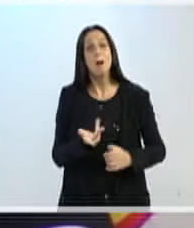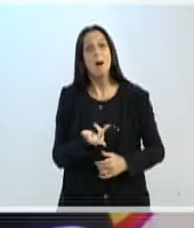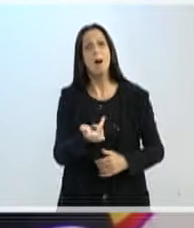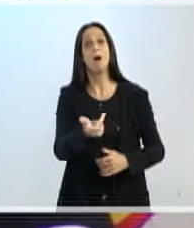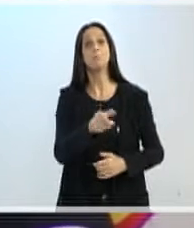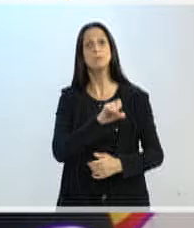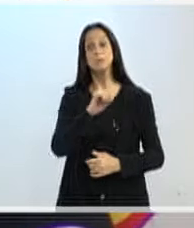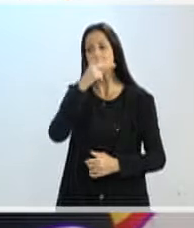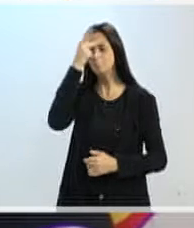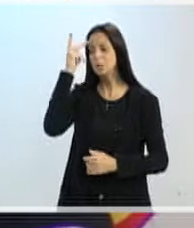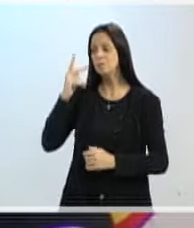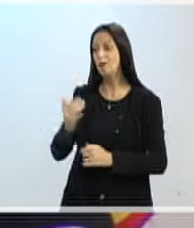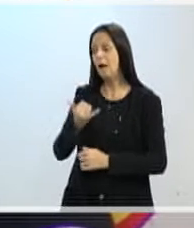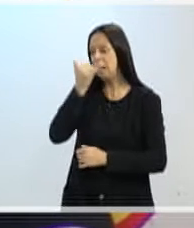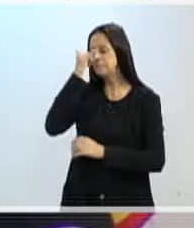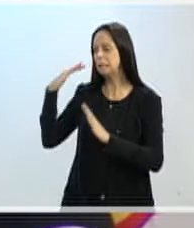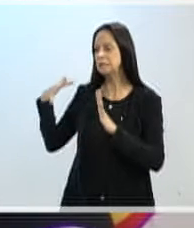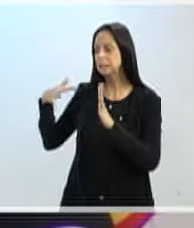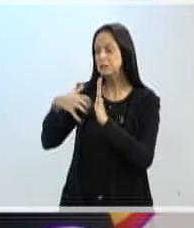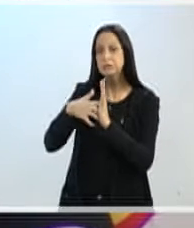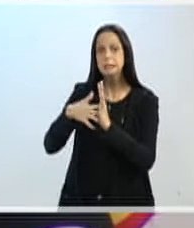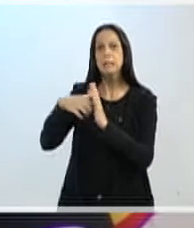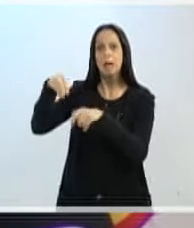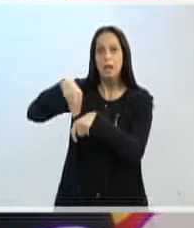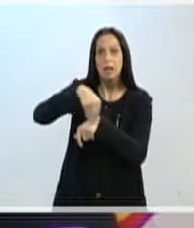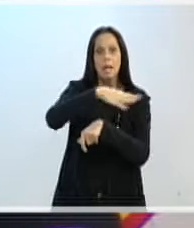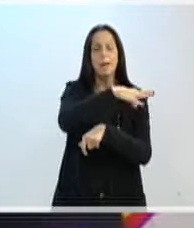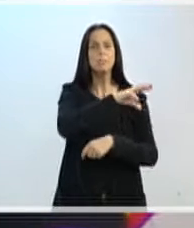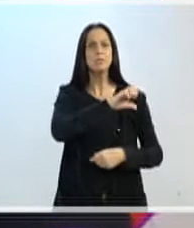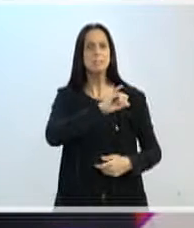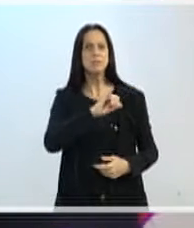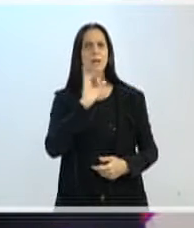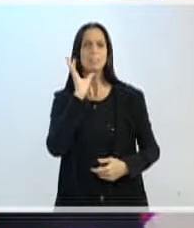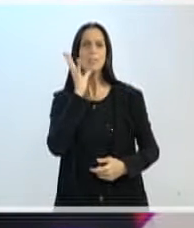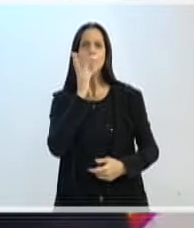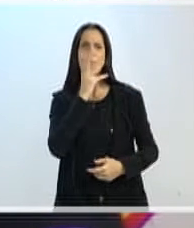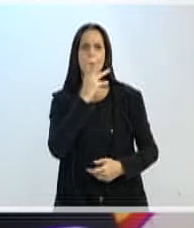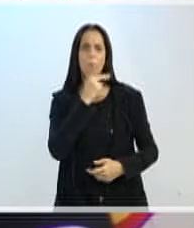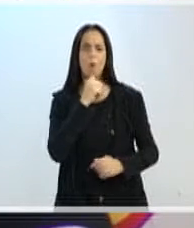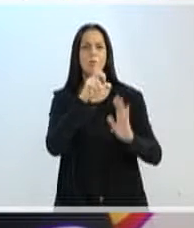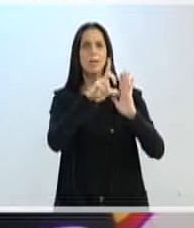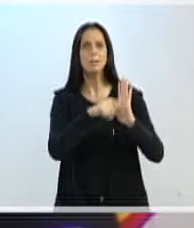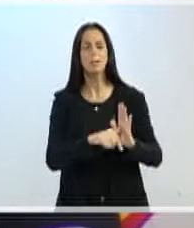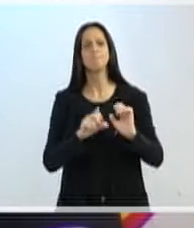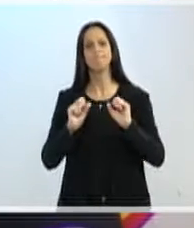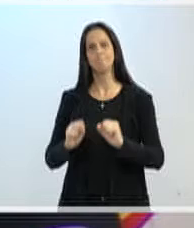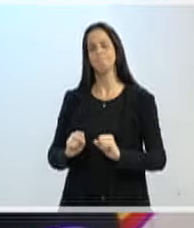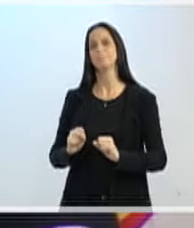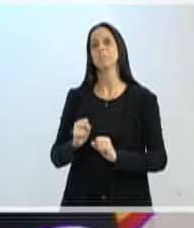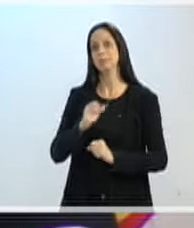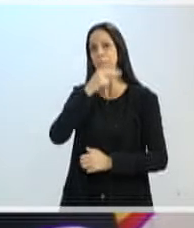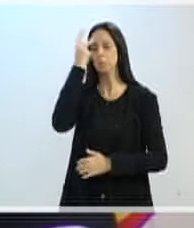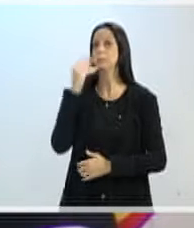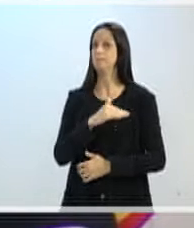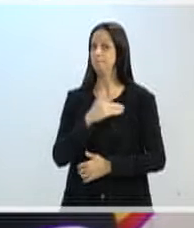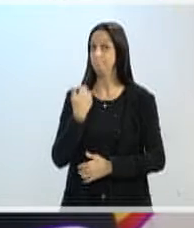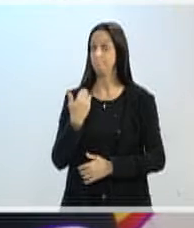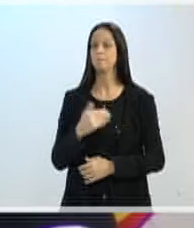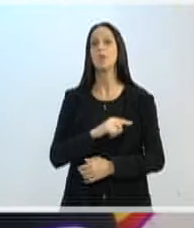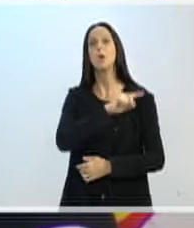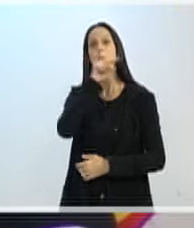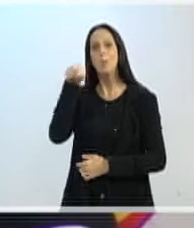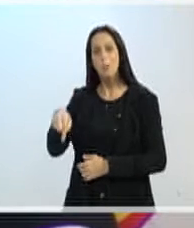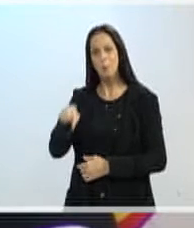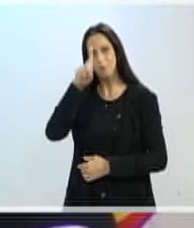Afinal, alguns minutos de atraso, vereadora Silmara, pode custar uma vida. Na sequência, estivemos no Hospital Santa